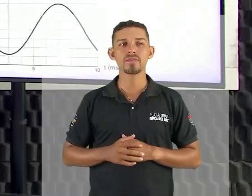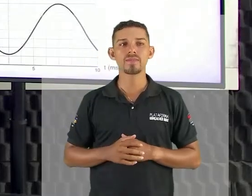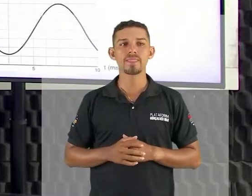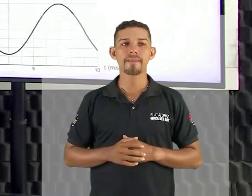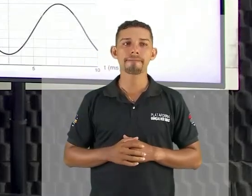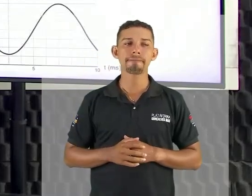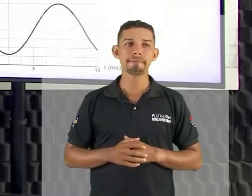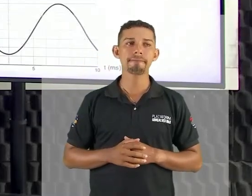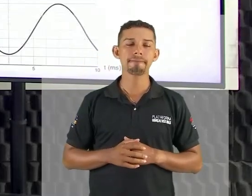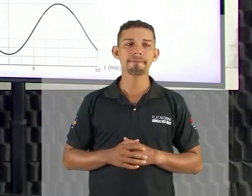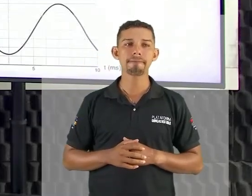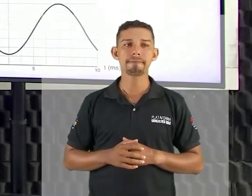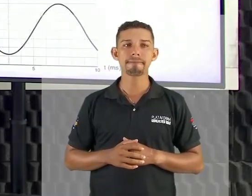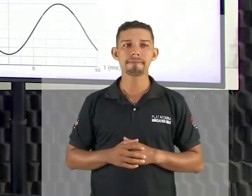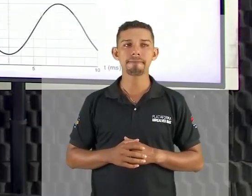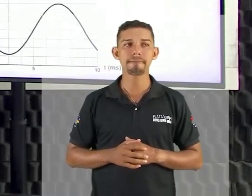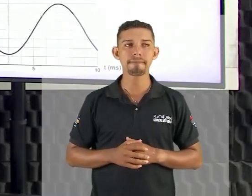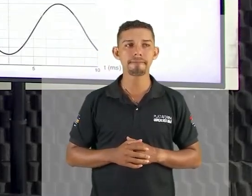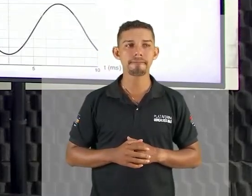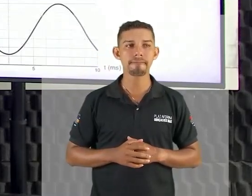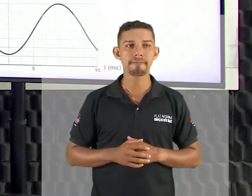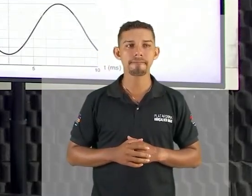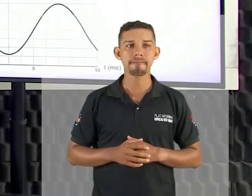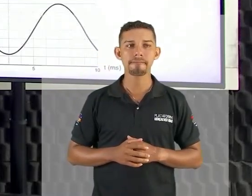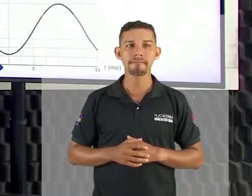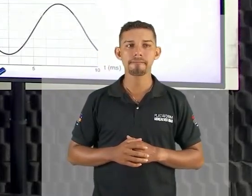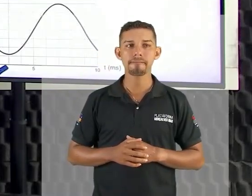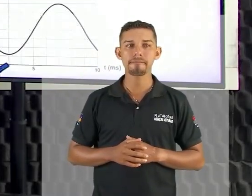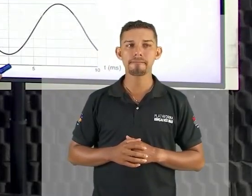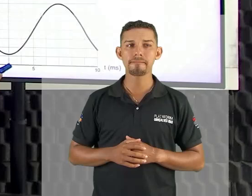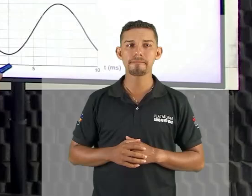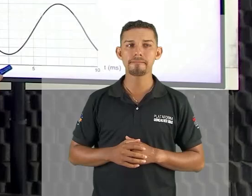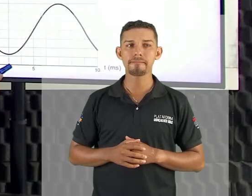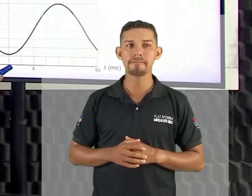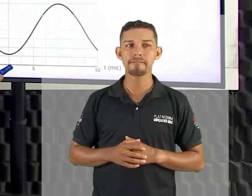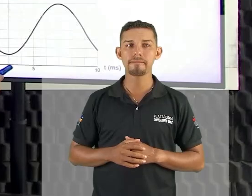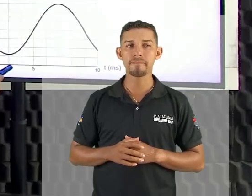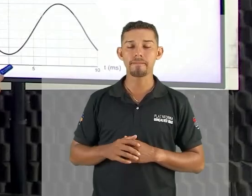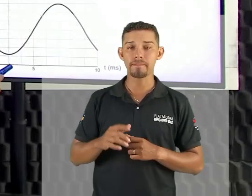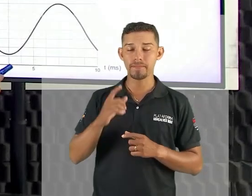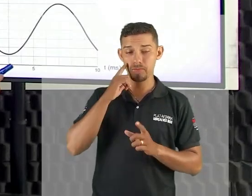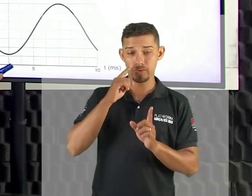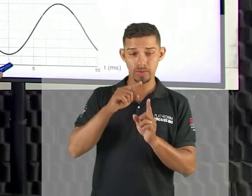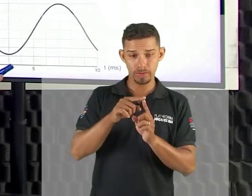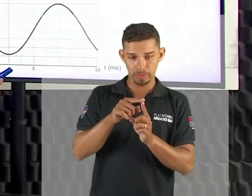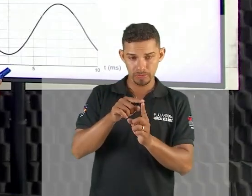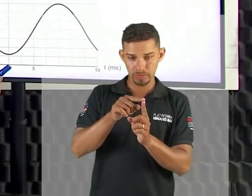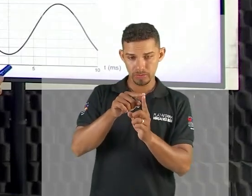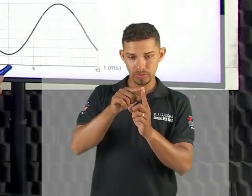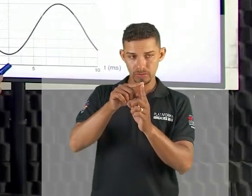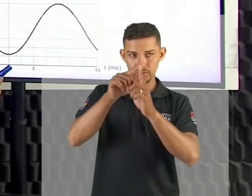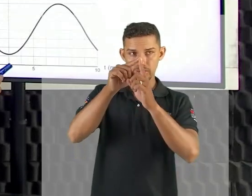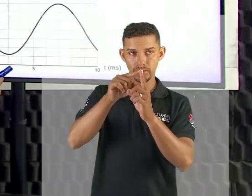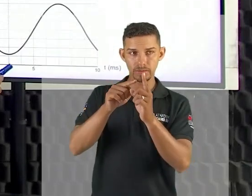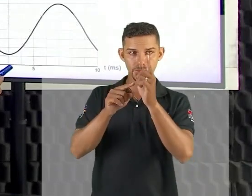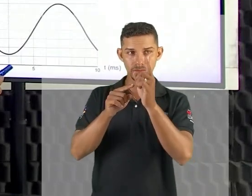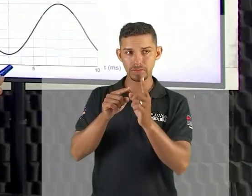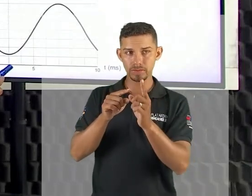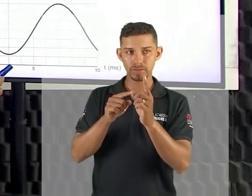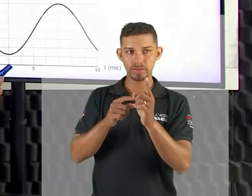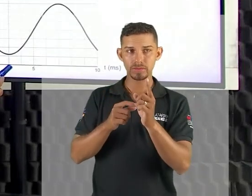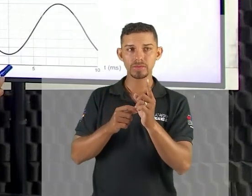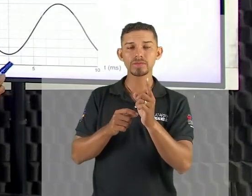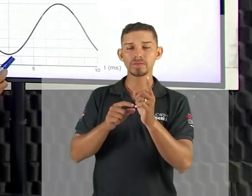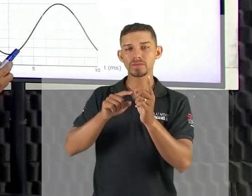é o que eu posso ver aqui ó vamos olhar aqui ó isso bem Aqui é o ponto mais baixo essa esse valor